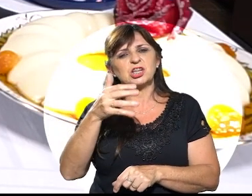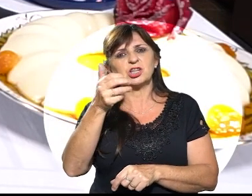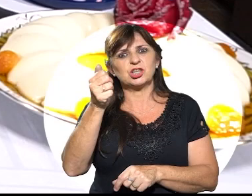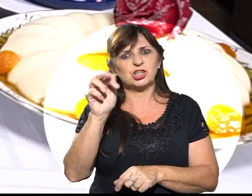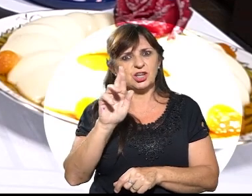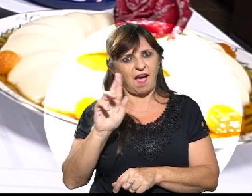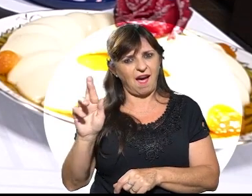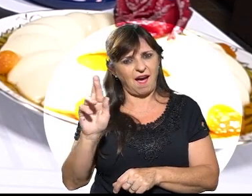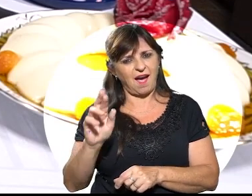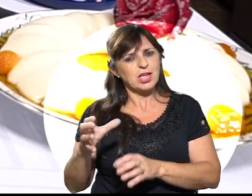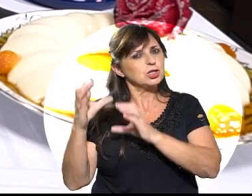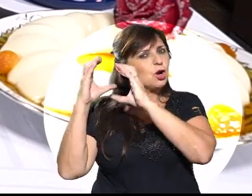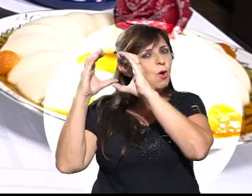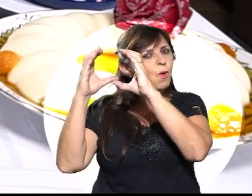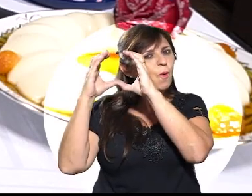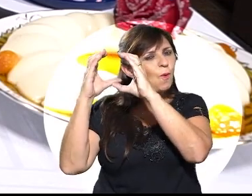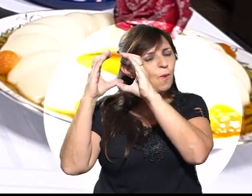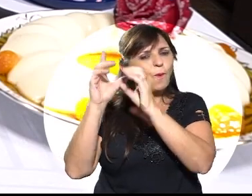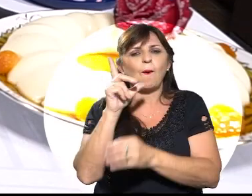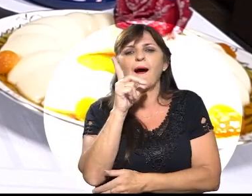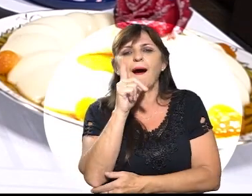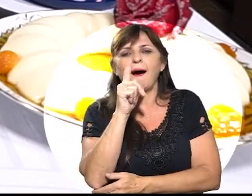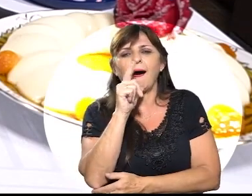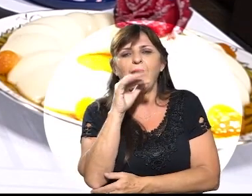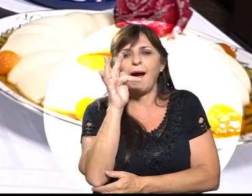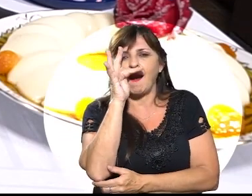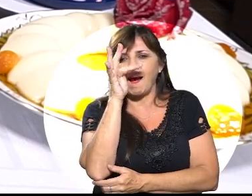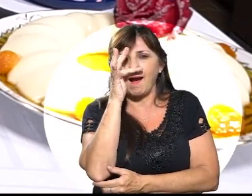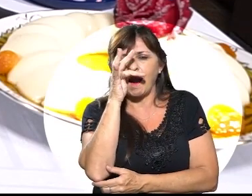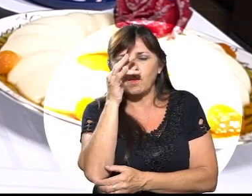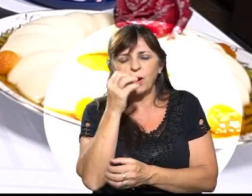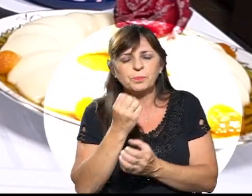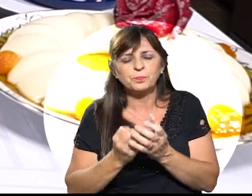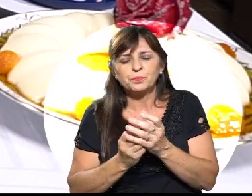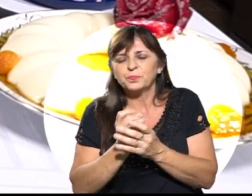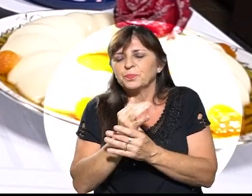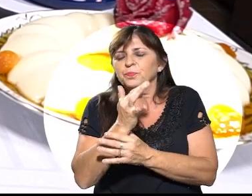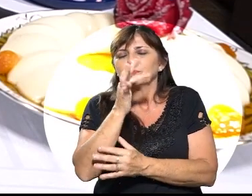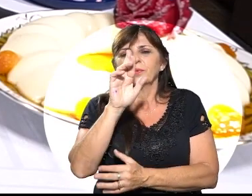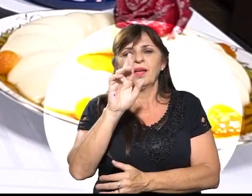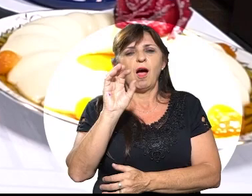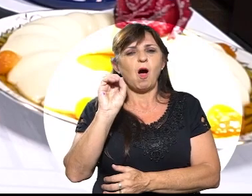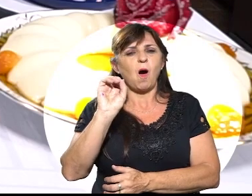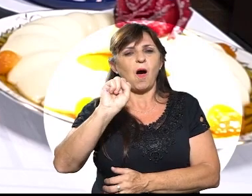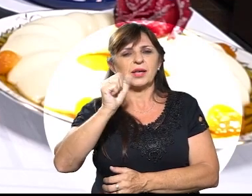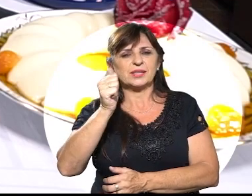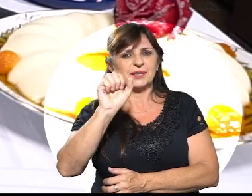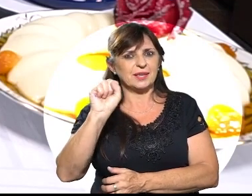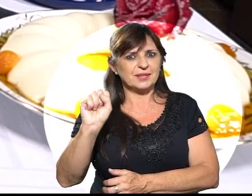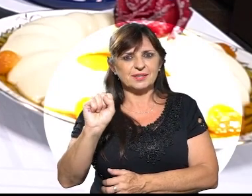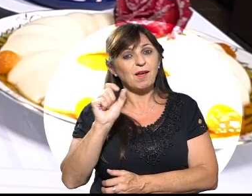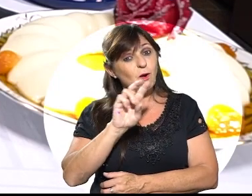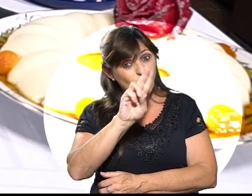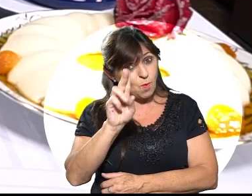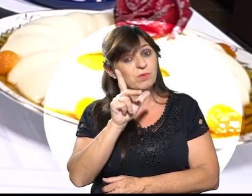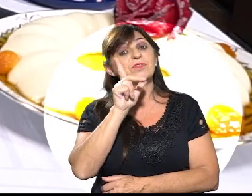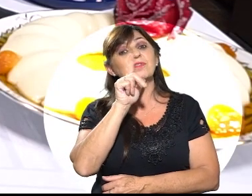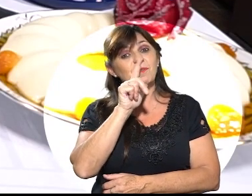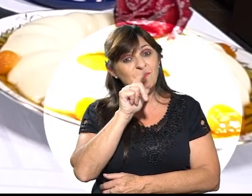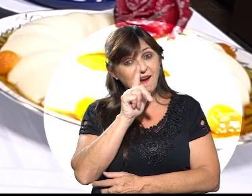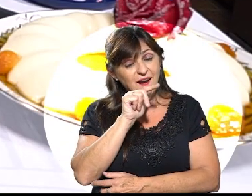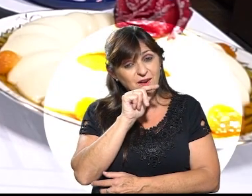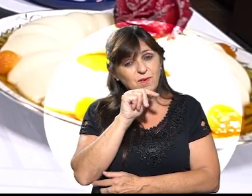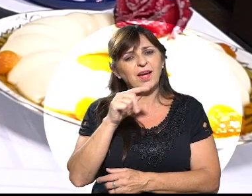de laranjeira. E o narguile que está nos enfeitando, nos adornando aí? É. Isso aqui é uma tradição, em toda casa árabe tem